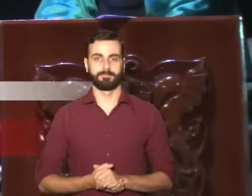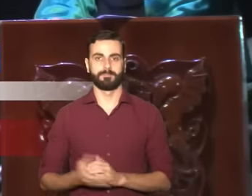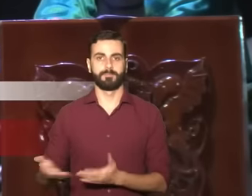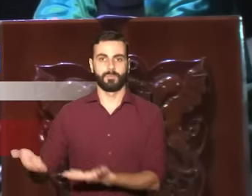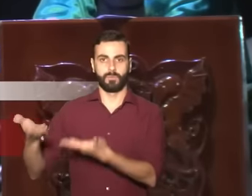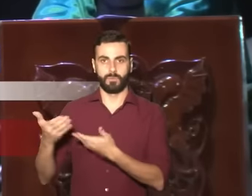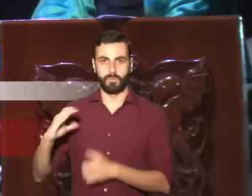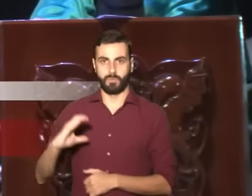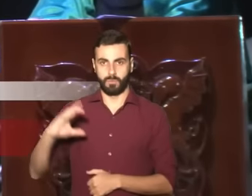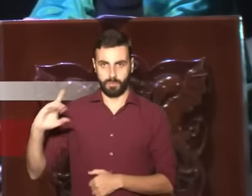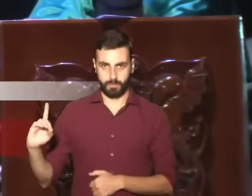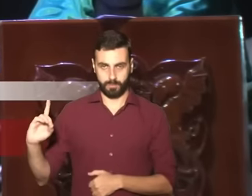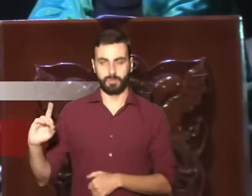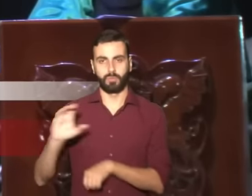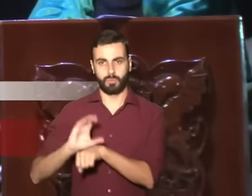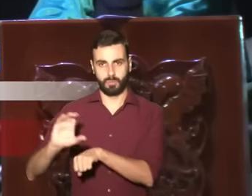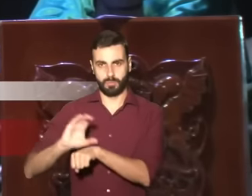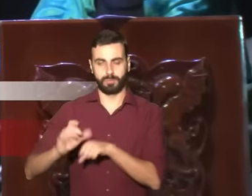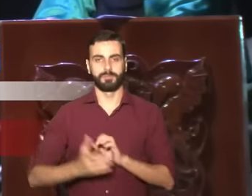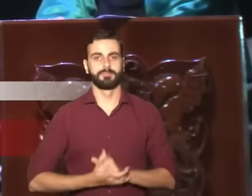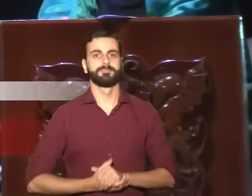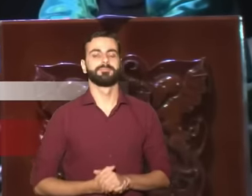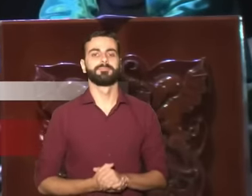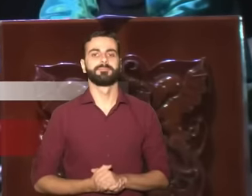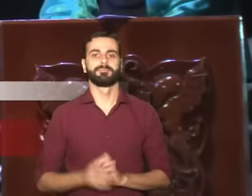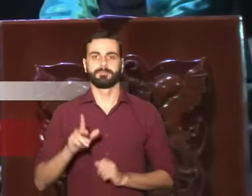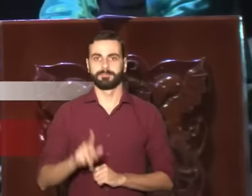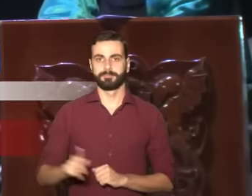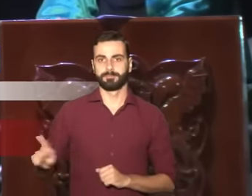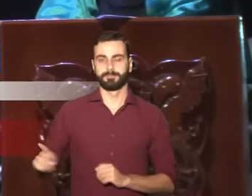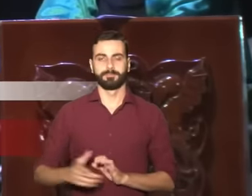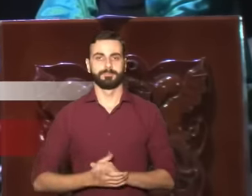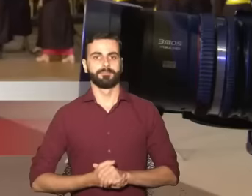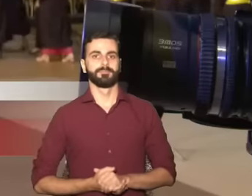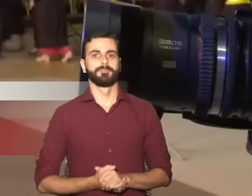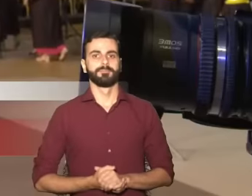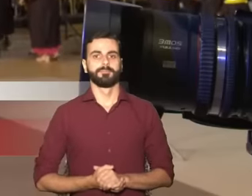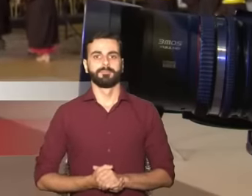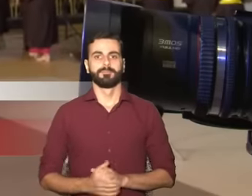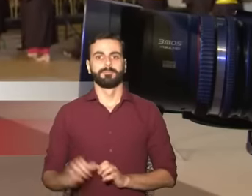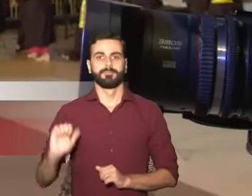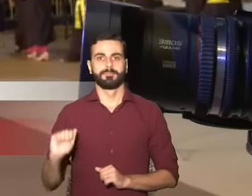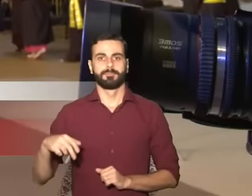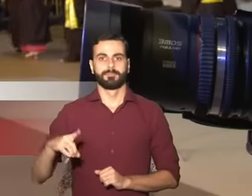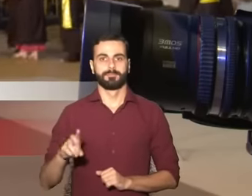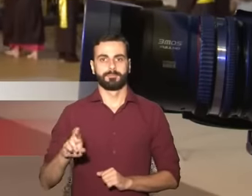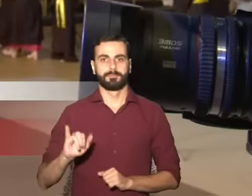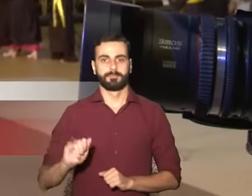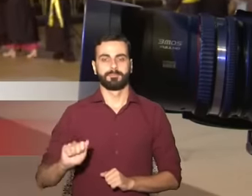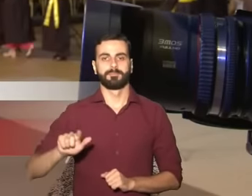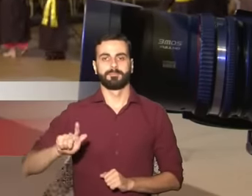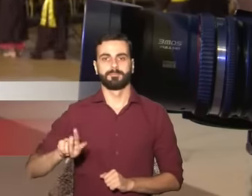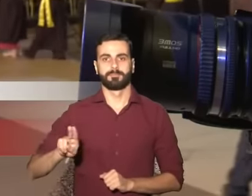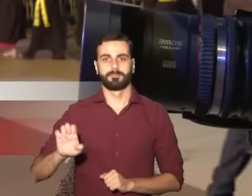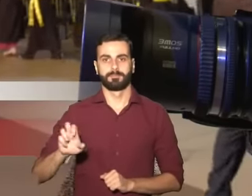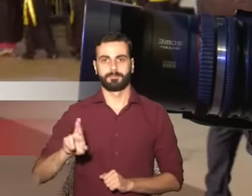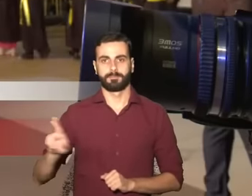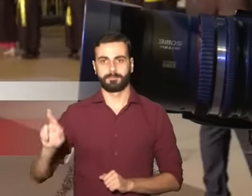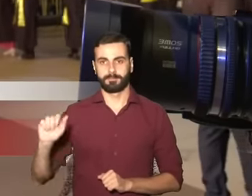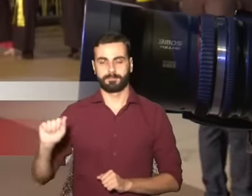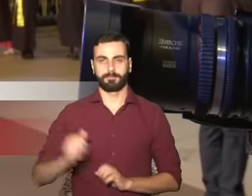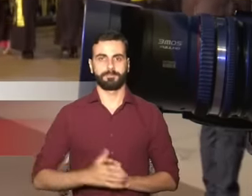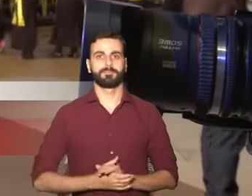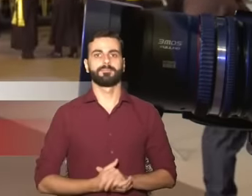Convidamos a coordenadora do curso, professora Andréia Guerra Simon.